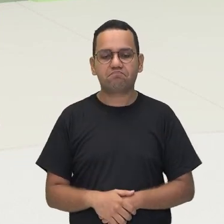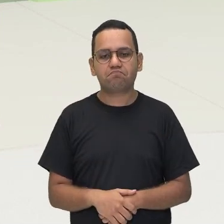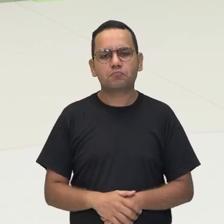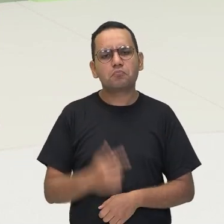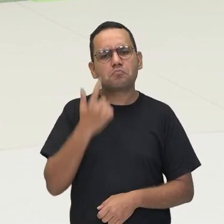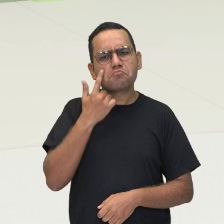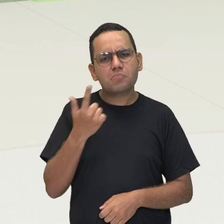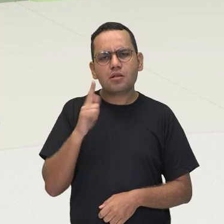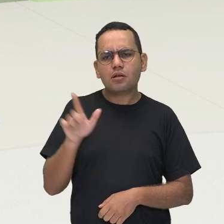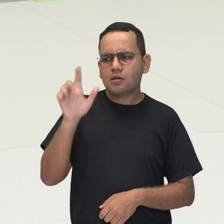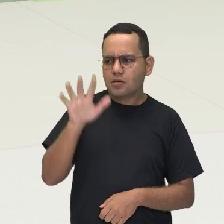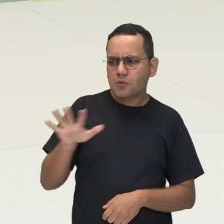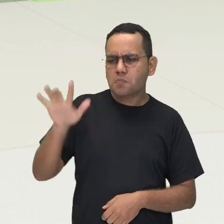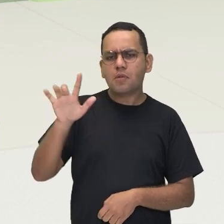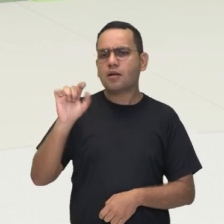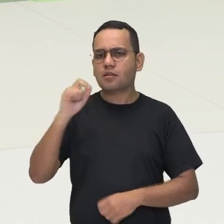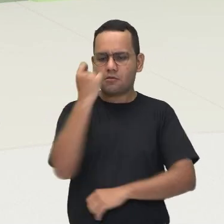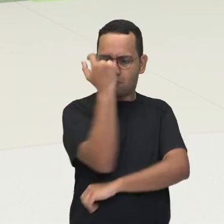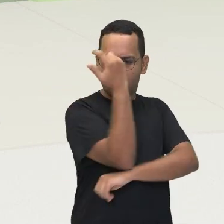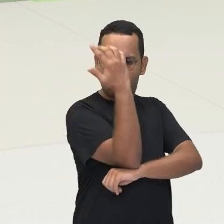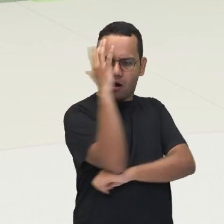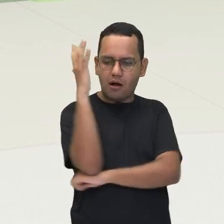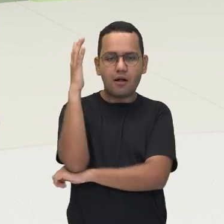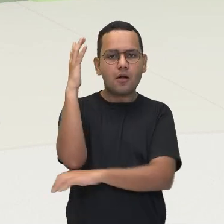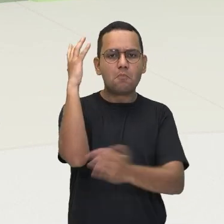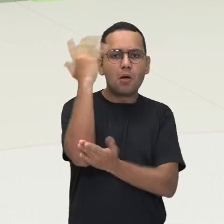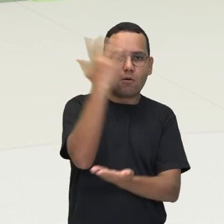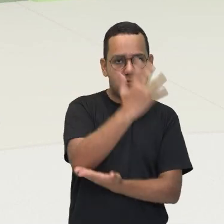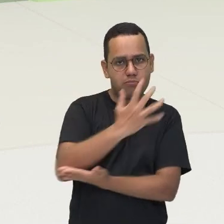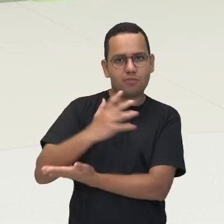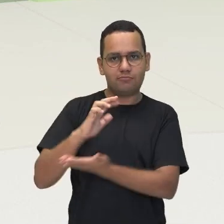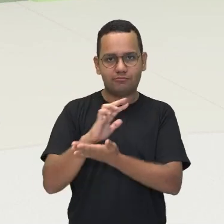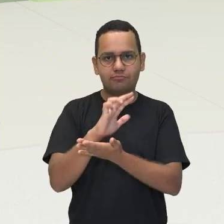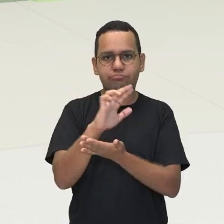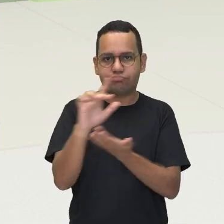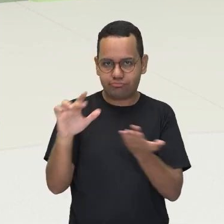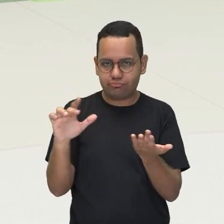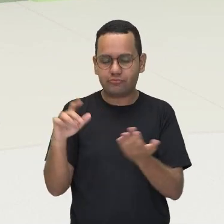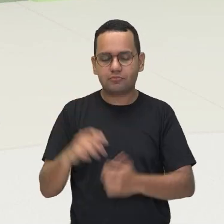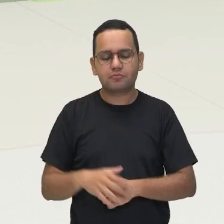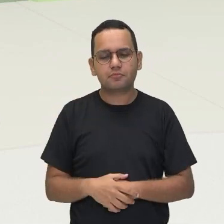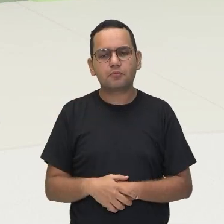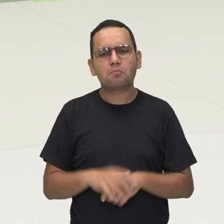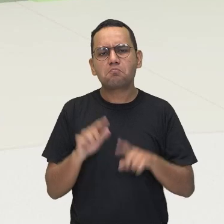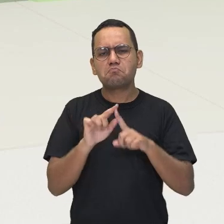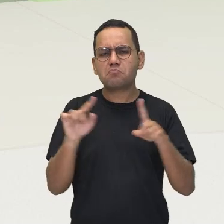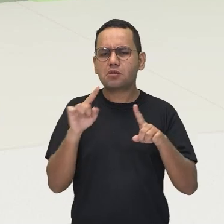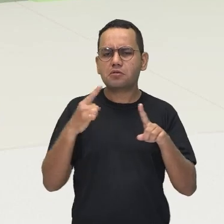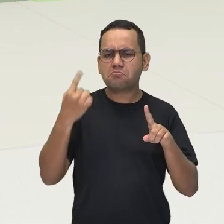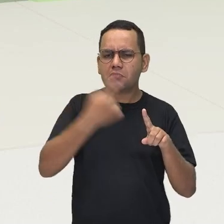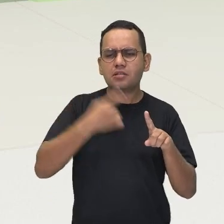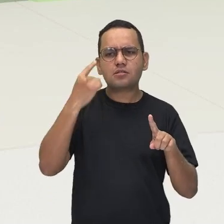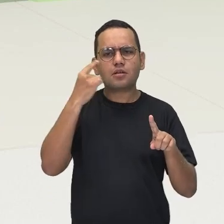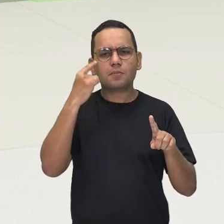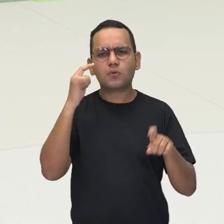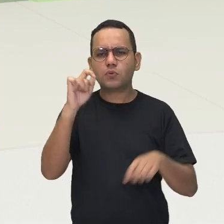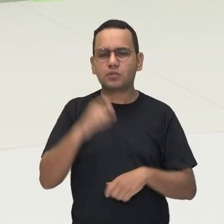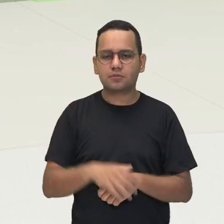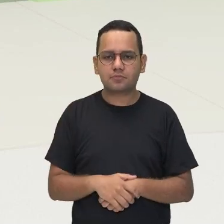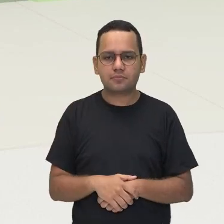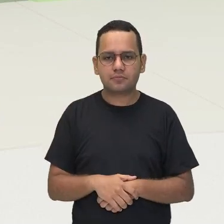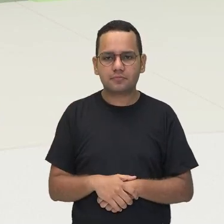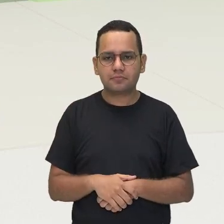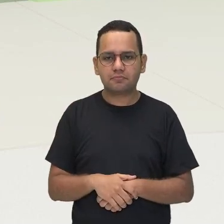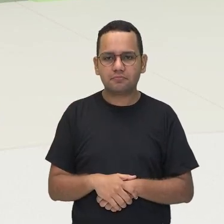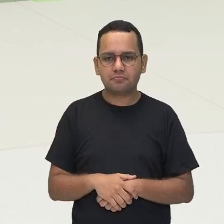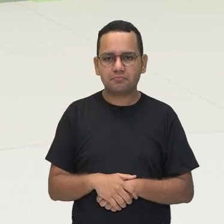reflete aí o desmatamento, né, que acontece em uma área de floresta, nós sempre pensamos que meio ambiente é algo que